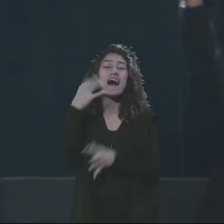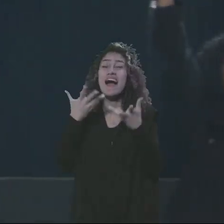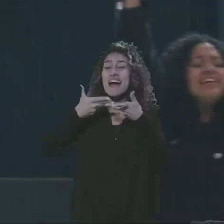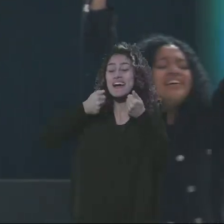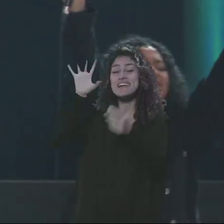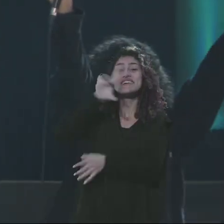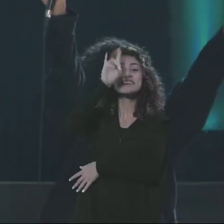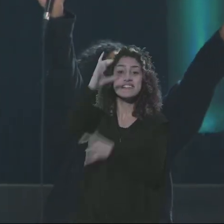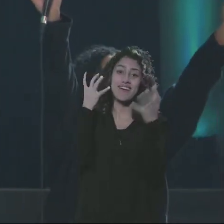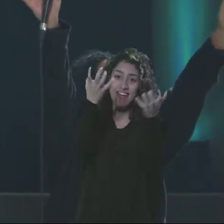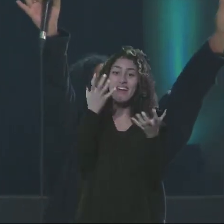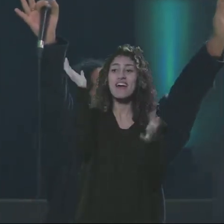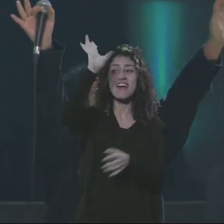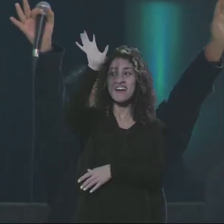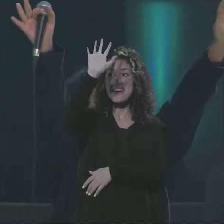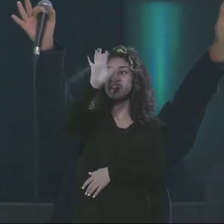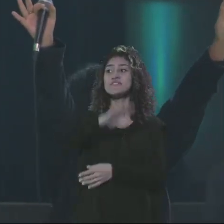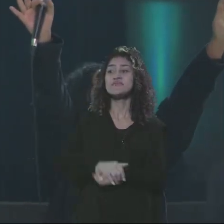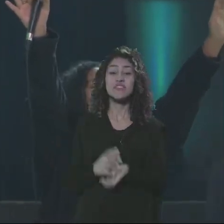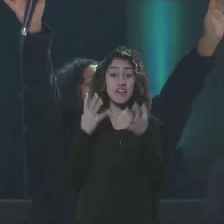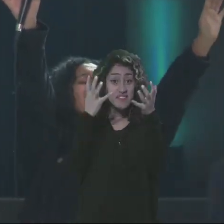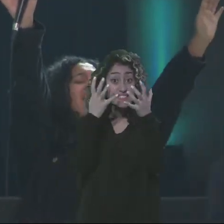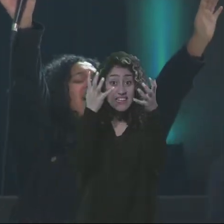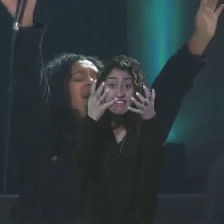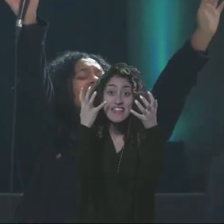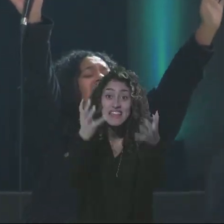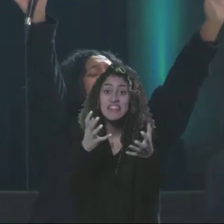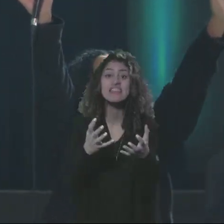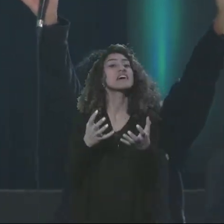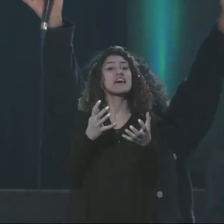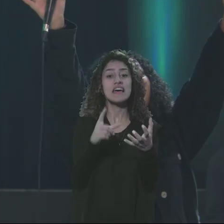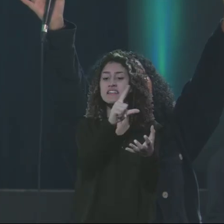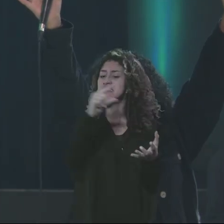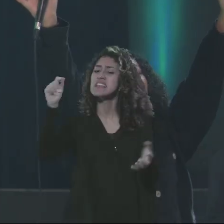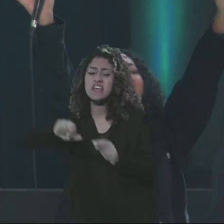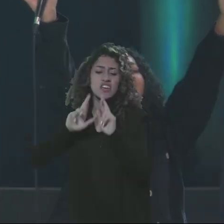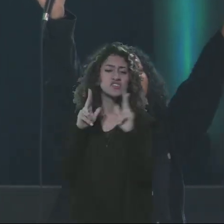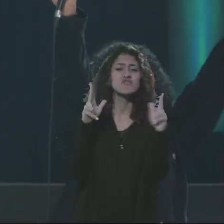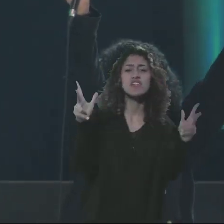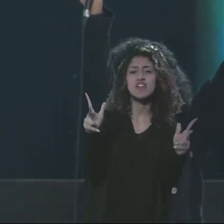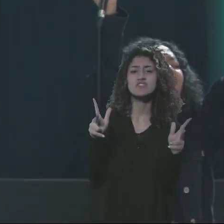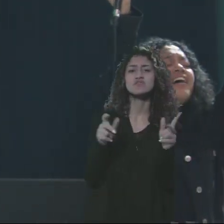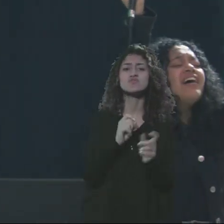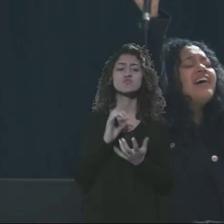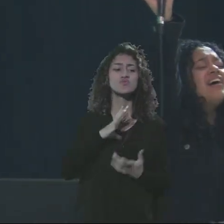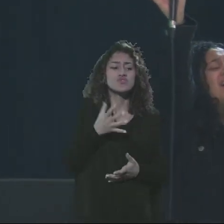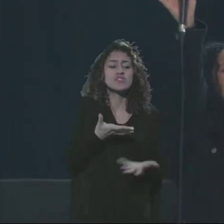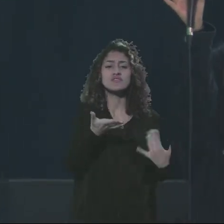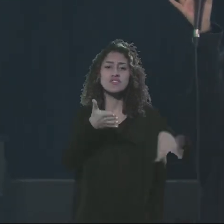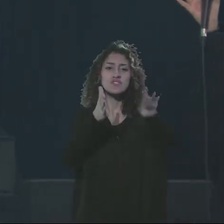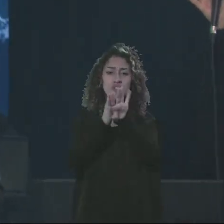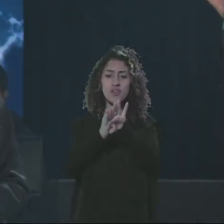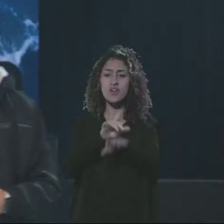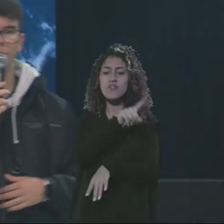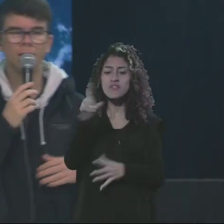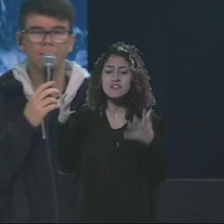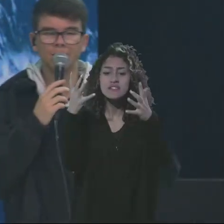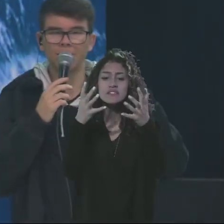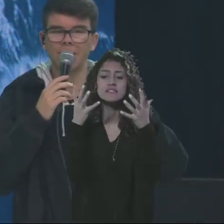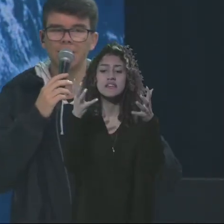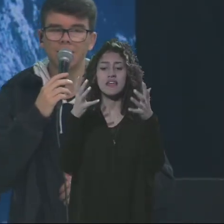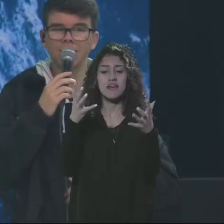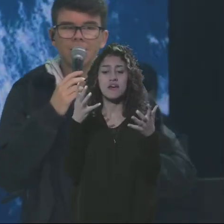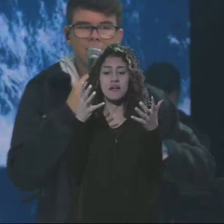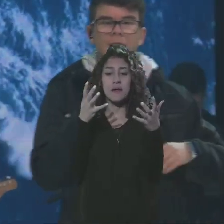isso? Você quer isso? Você quer sair daqui diferente do que você entrou? Quantos querem? Você